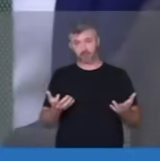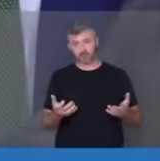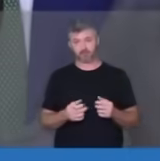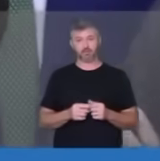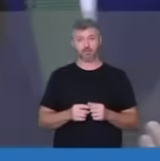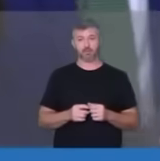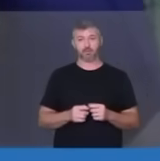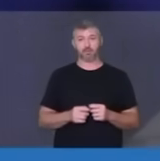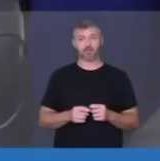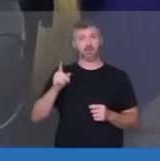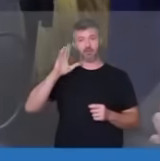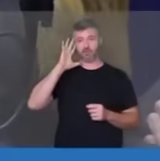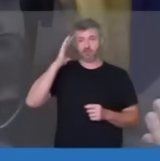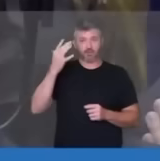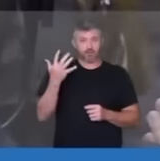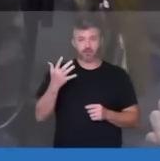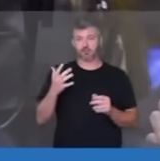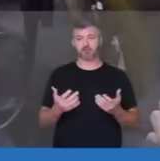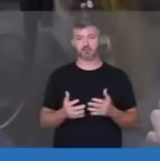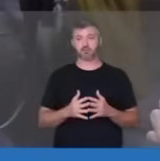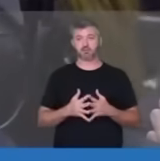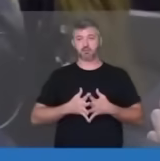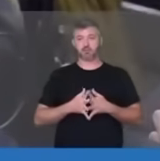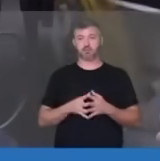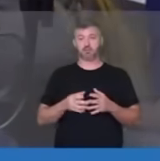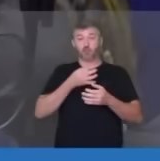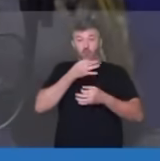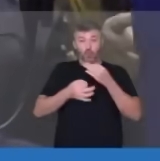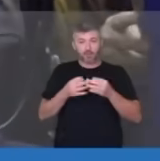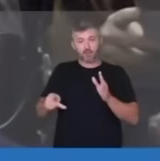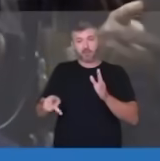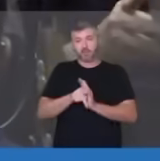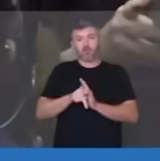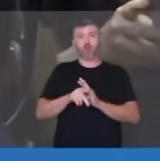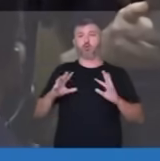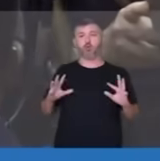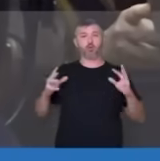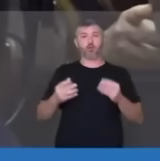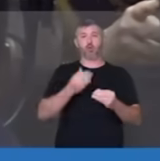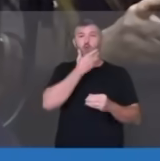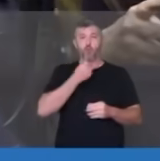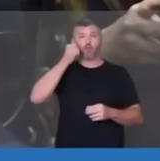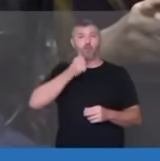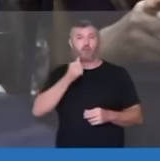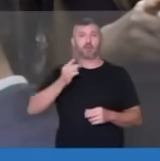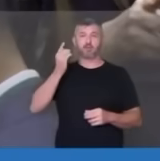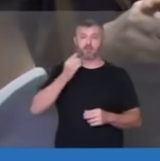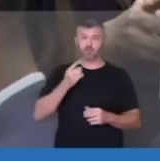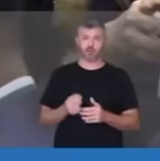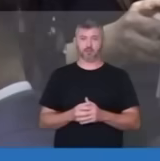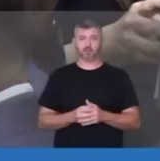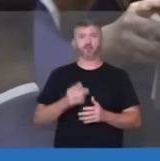isso é uma decisão de opinião formada e todas as parlamentares e todos os parlamentares já